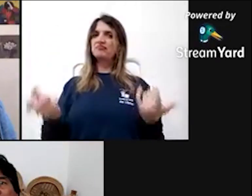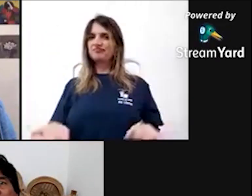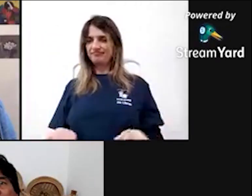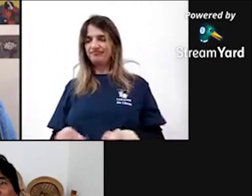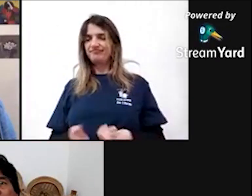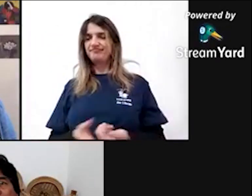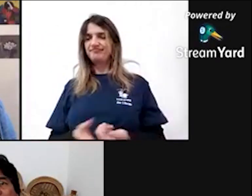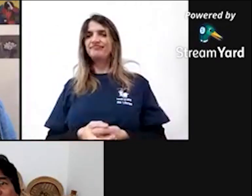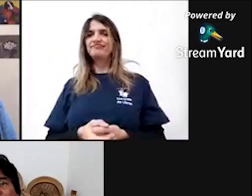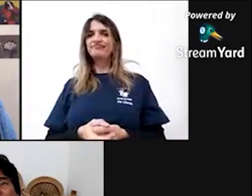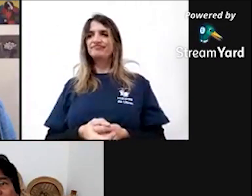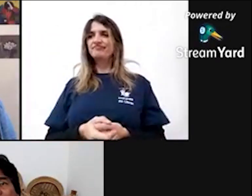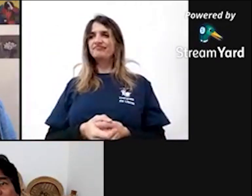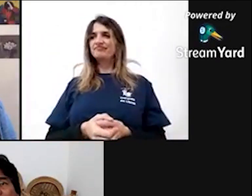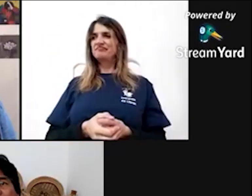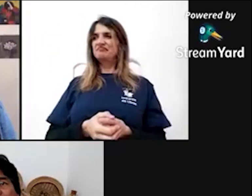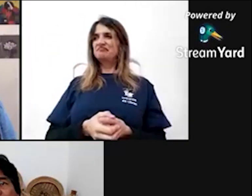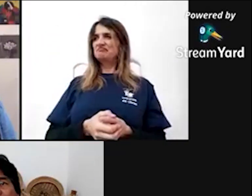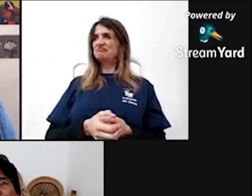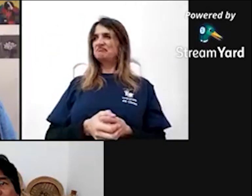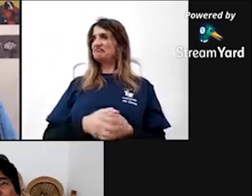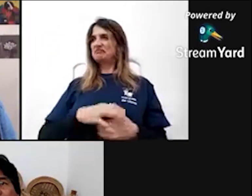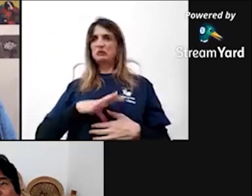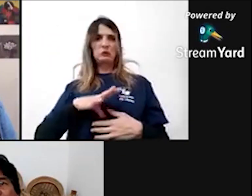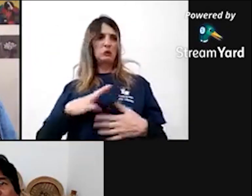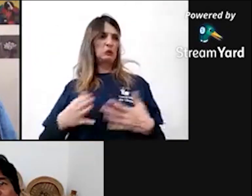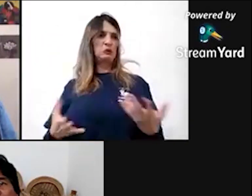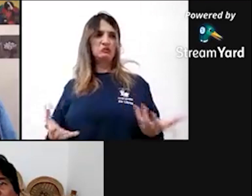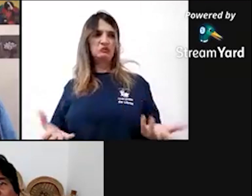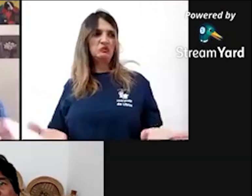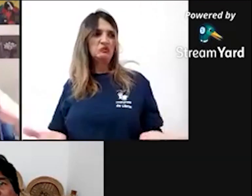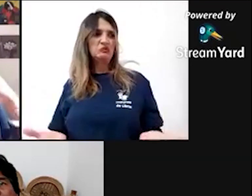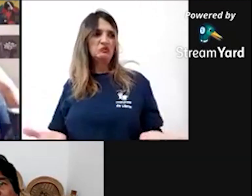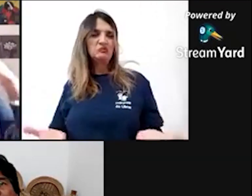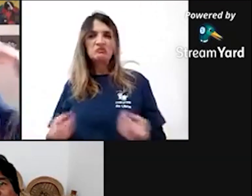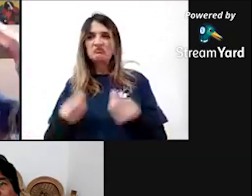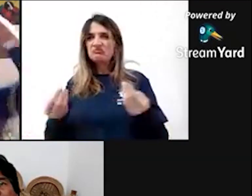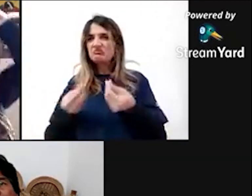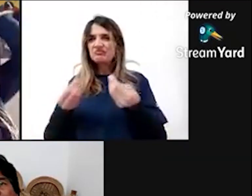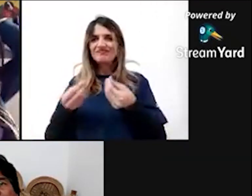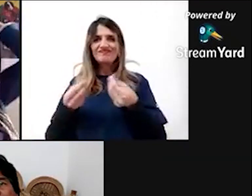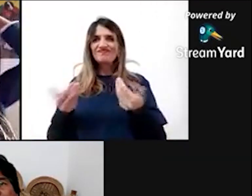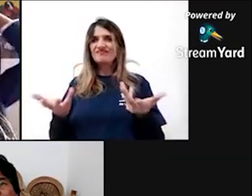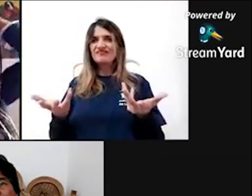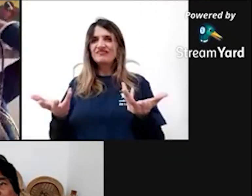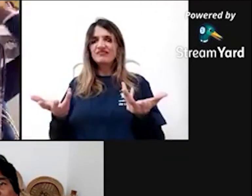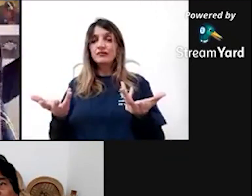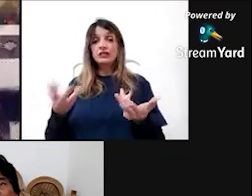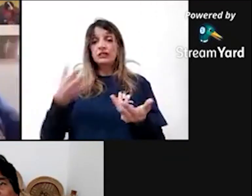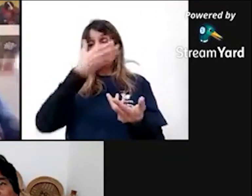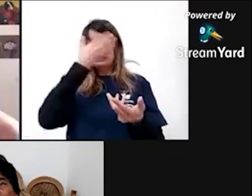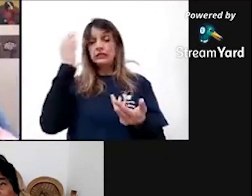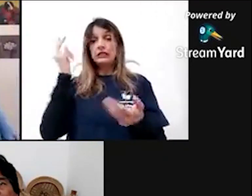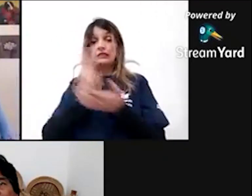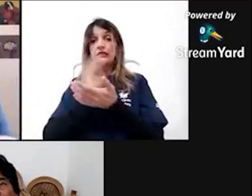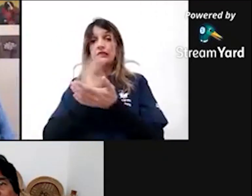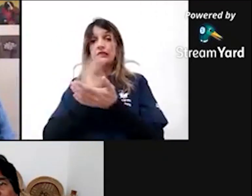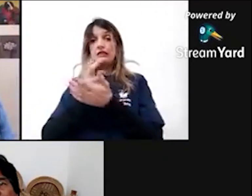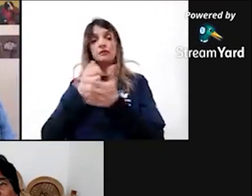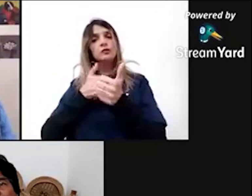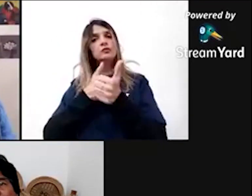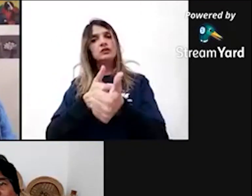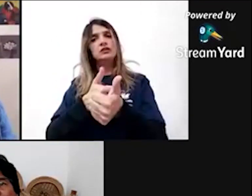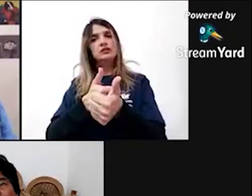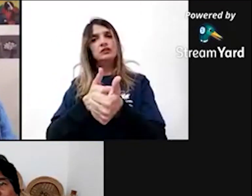ao egoísmo, né? Não esquecer que nós estamos sempre acompanhados desses nossos parentes seres,